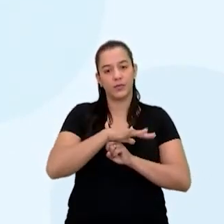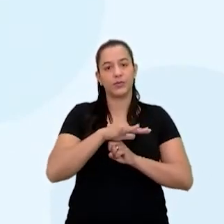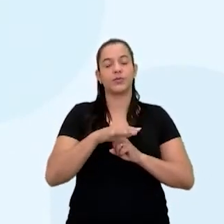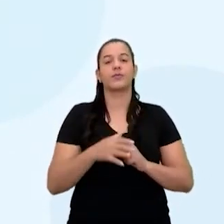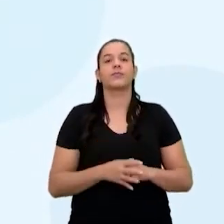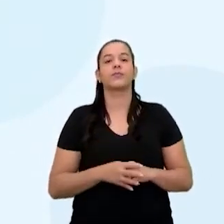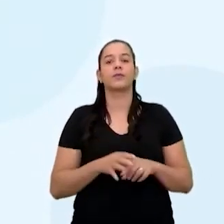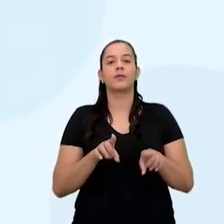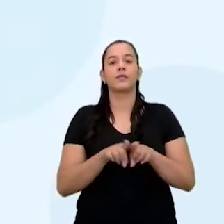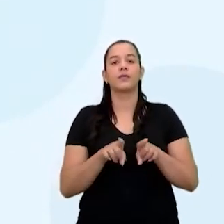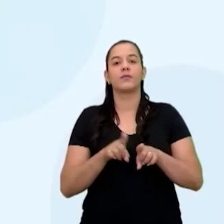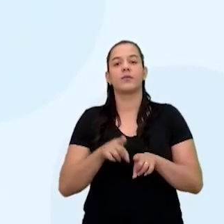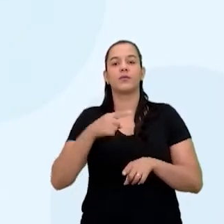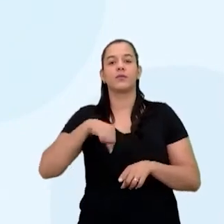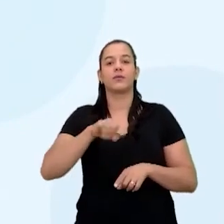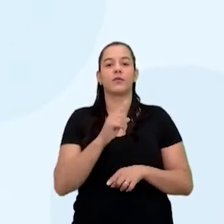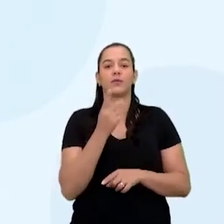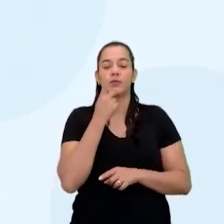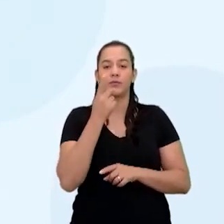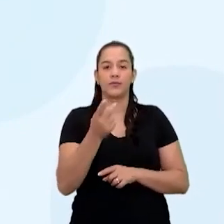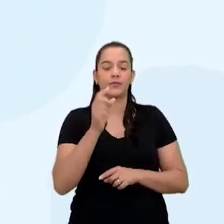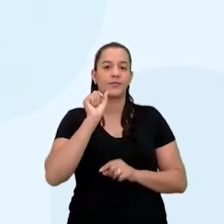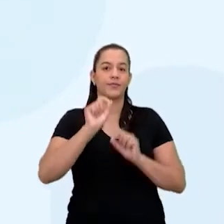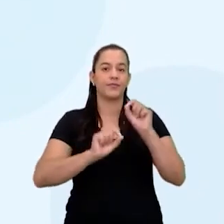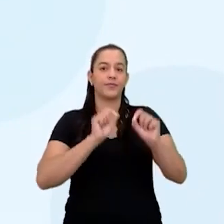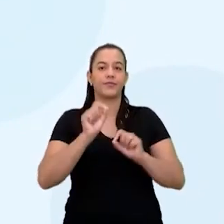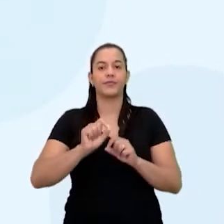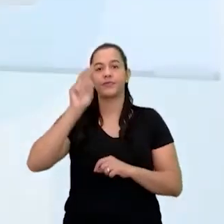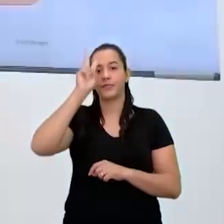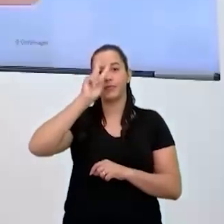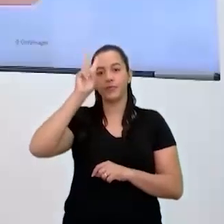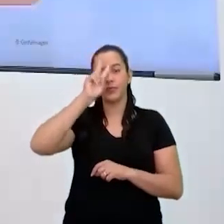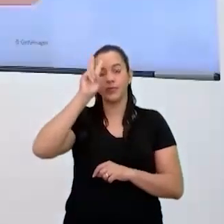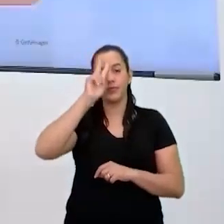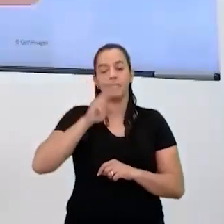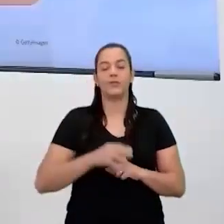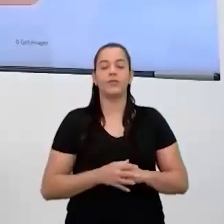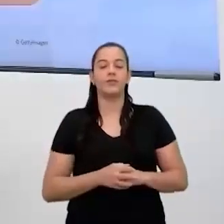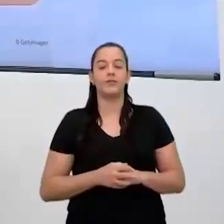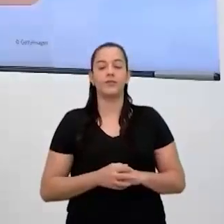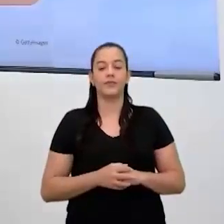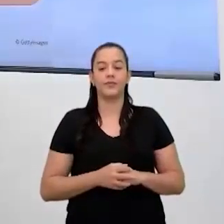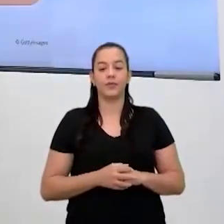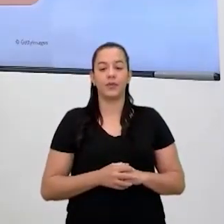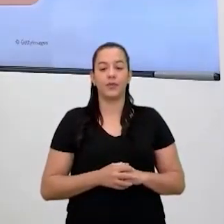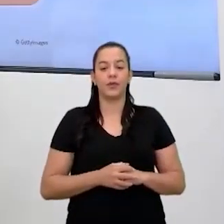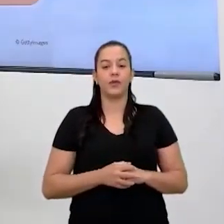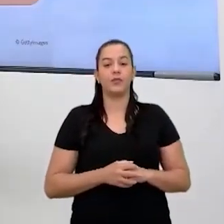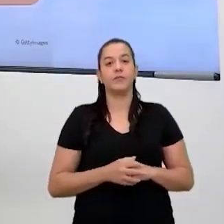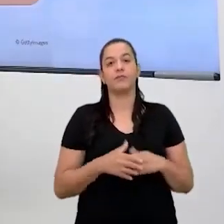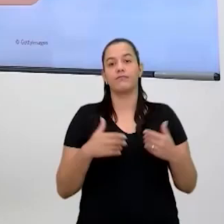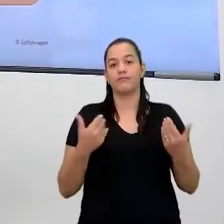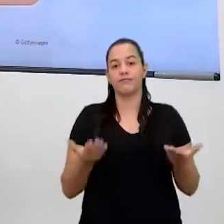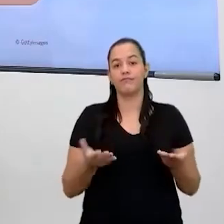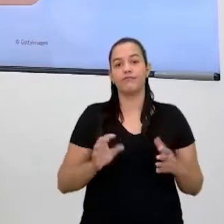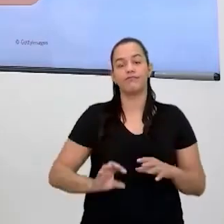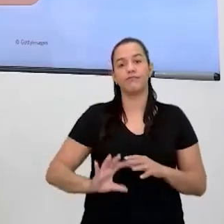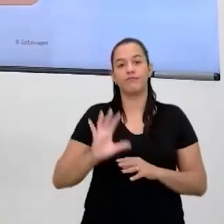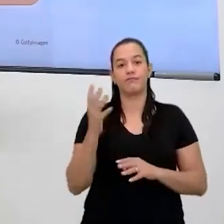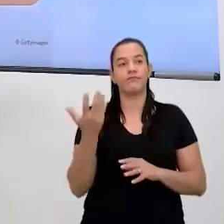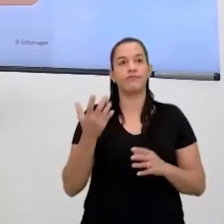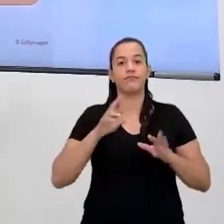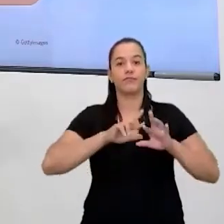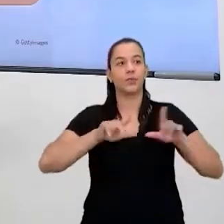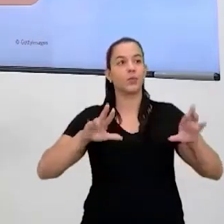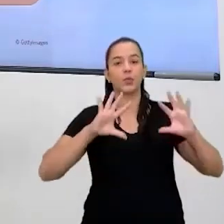também pode falar da história. Por que a gente pode falar da história? Evidentemente, né, Anderson? É difícil,